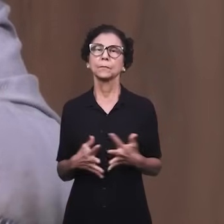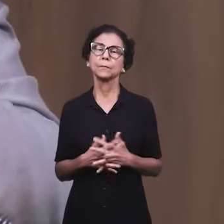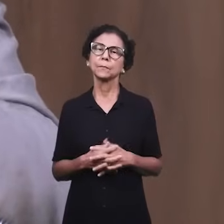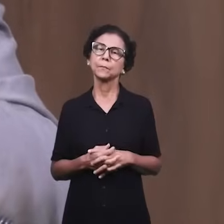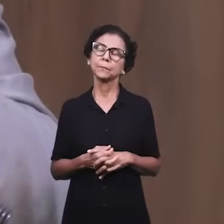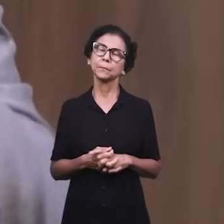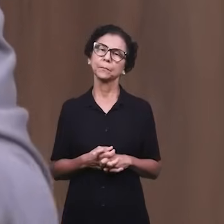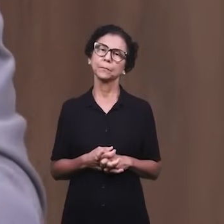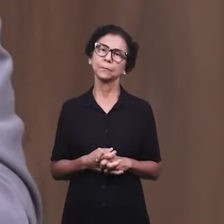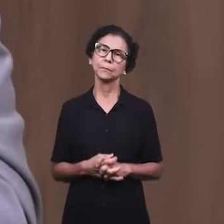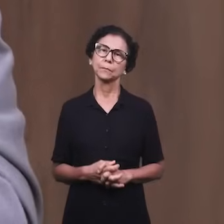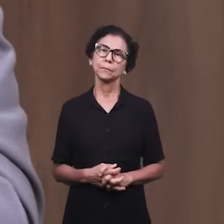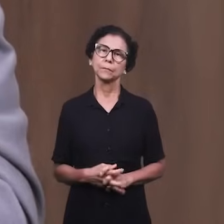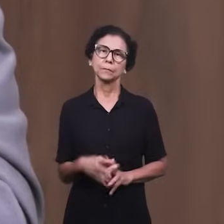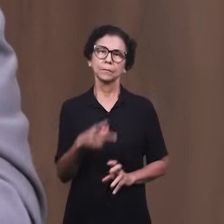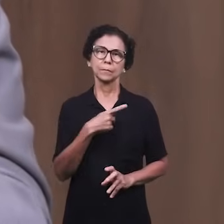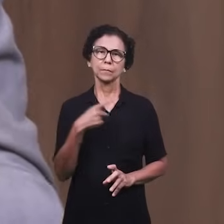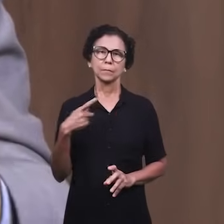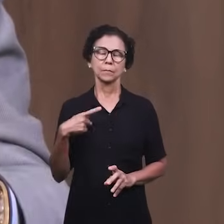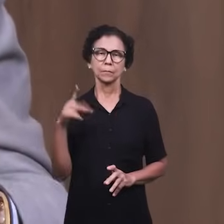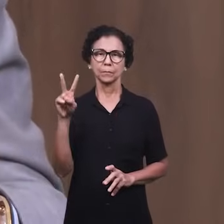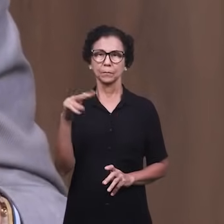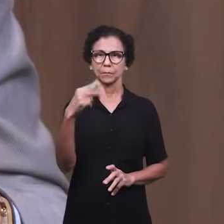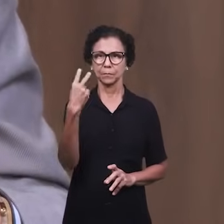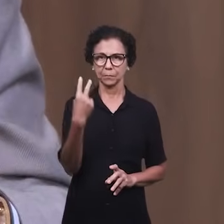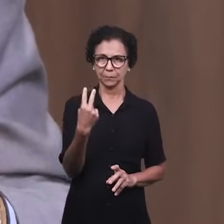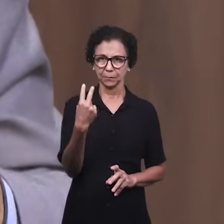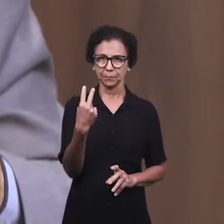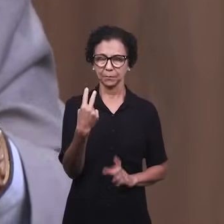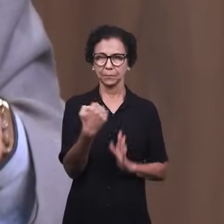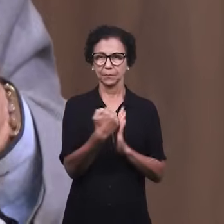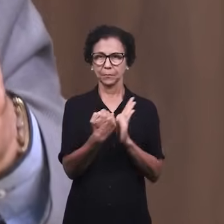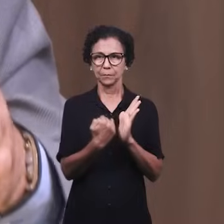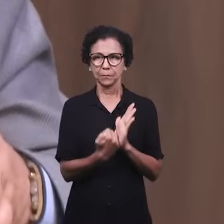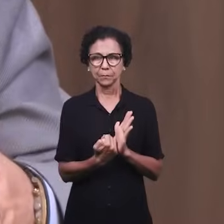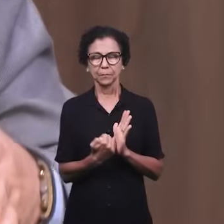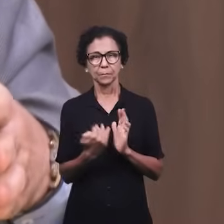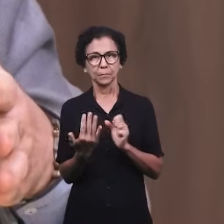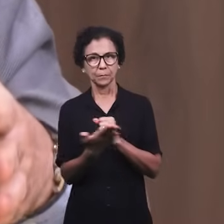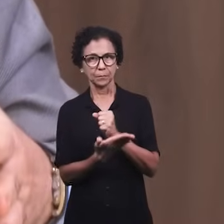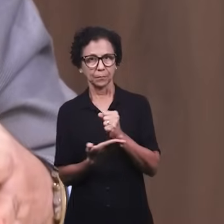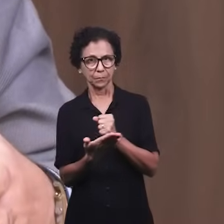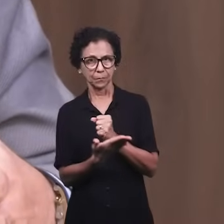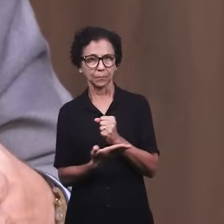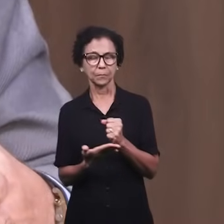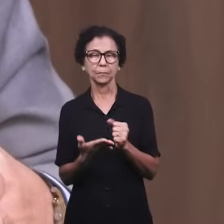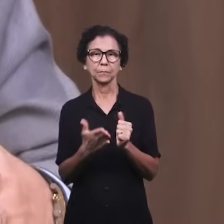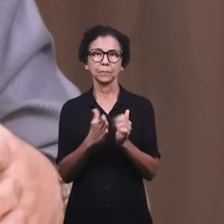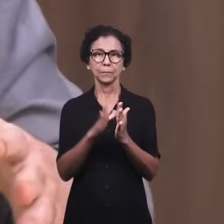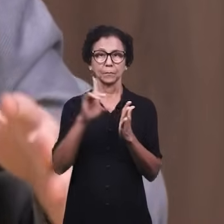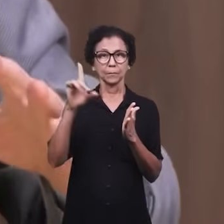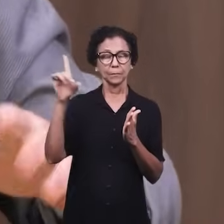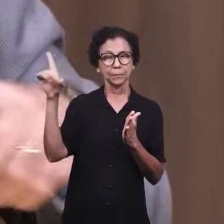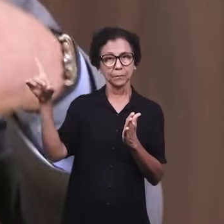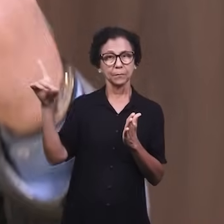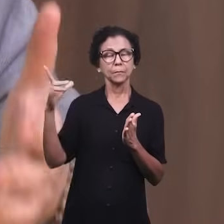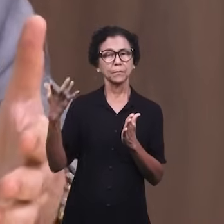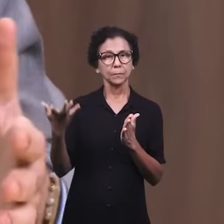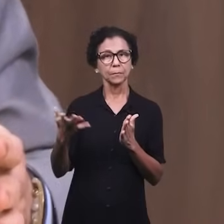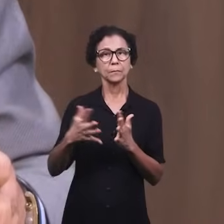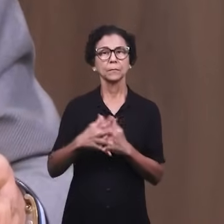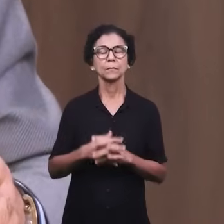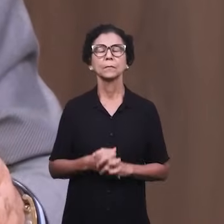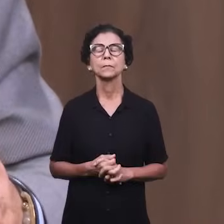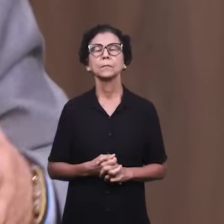pastor que tá nos assistindo a base né da compreensão a partir da palavra de Deus tendo a